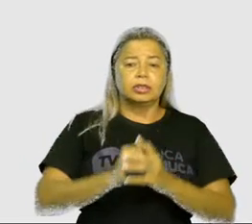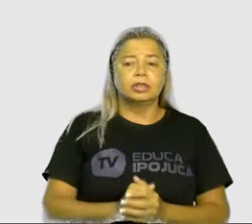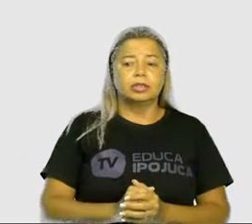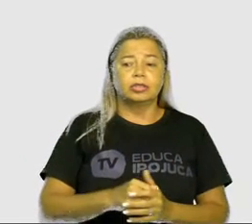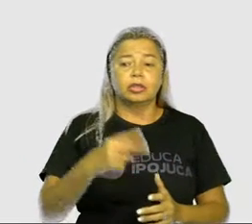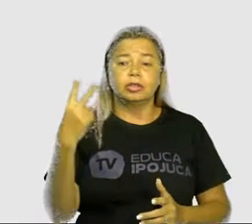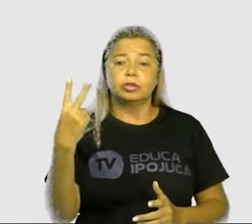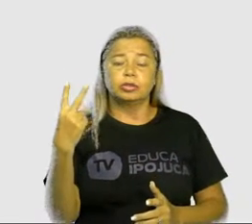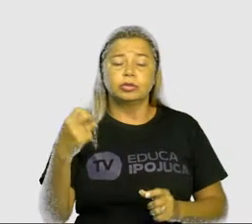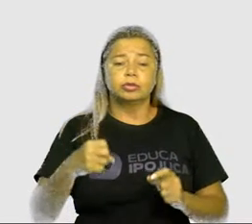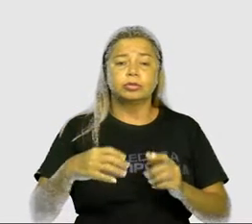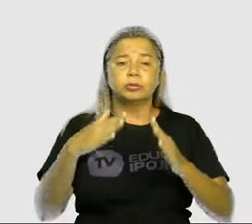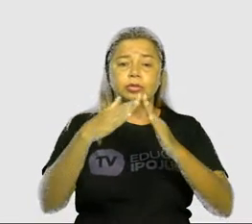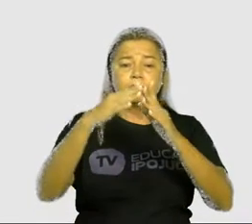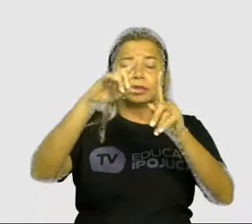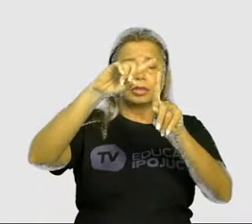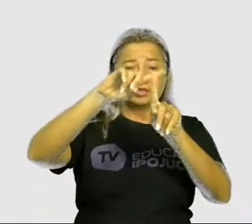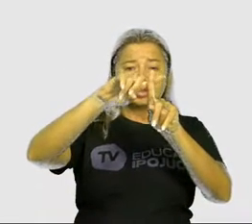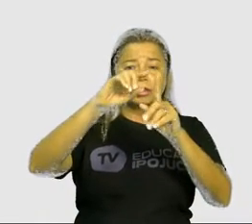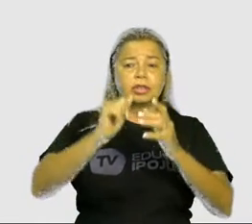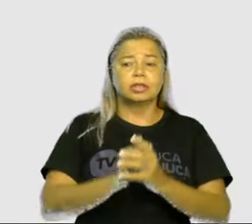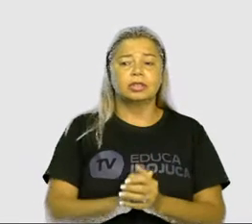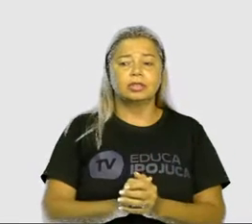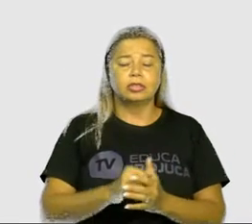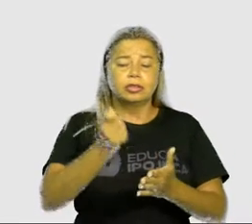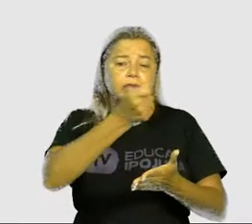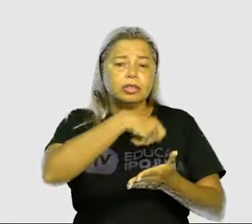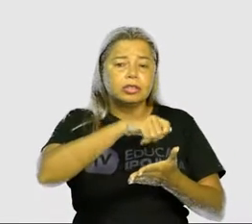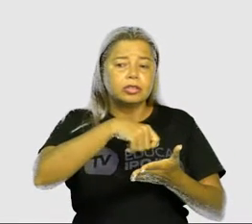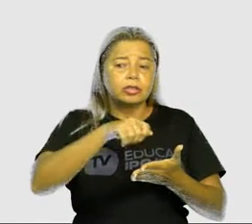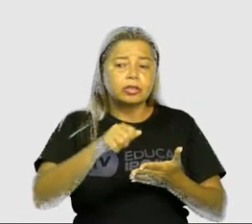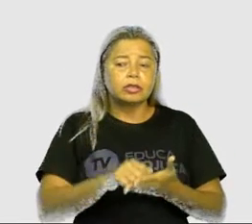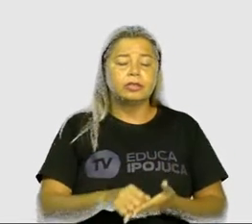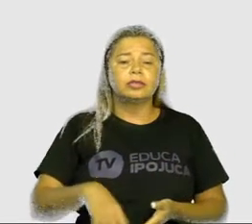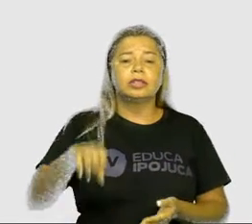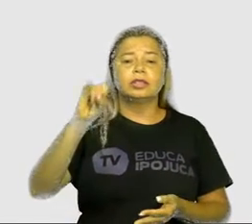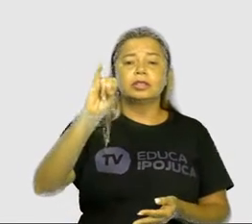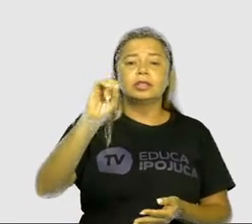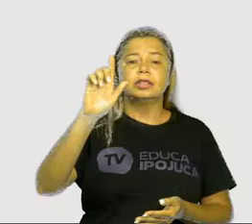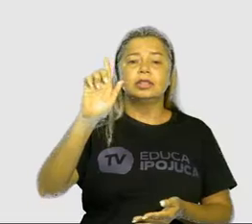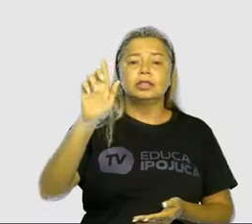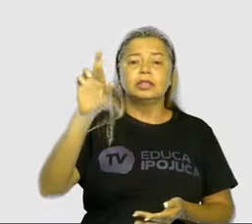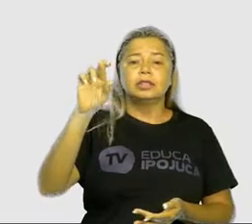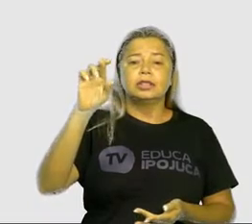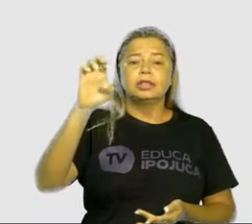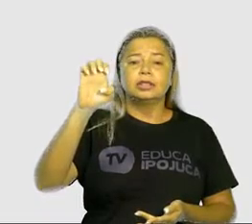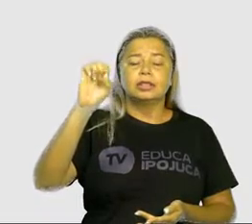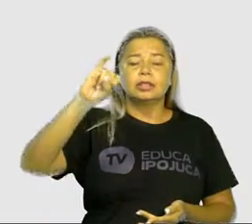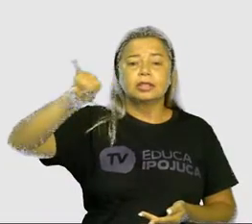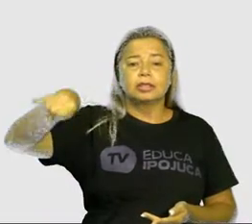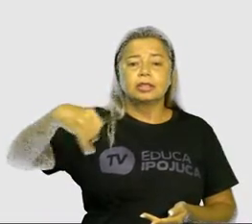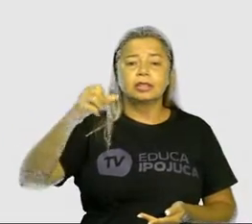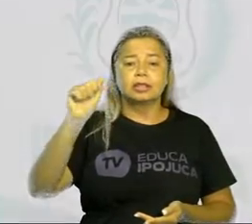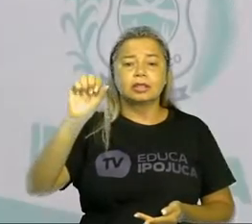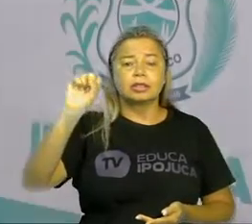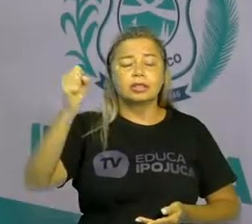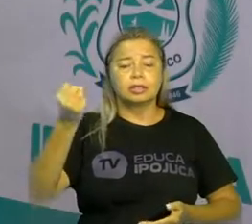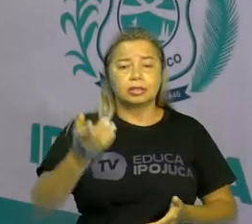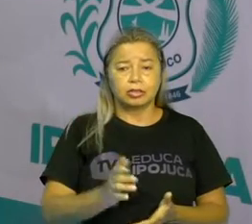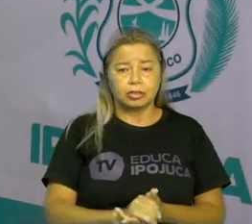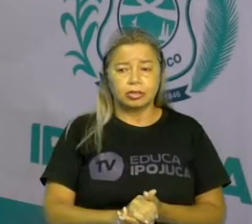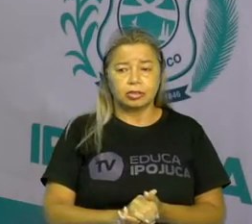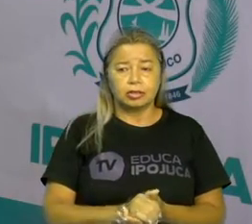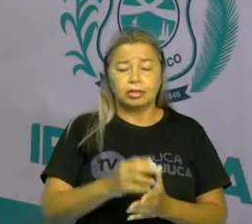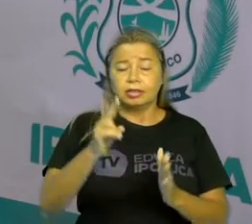uma, churches, com o S no final, porque terminou com CH. Não vou ler todos os exemplos, porque senão